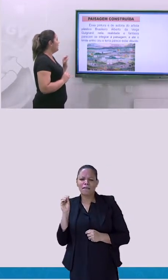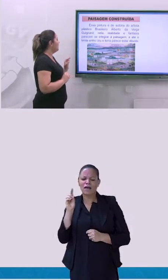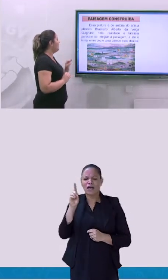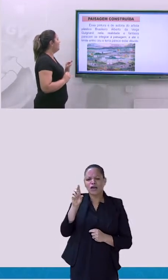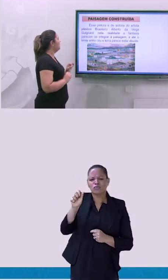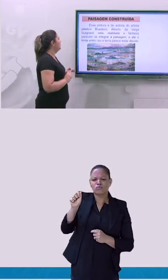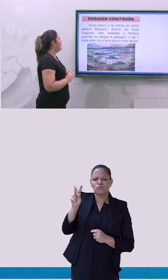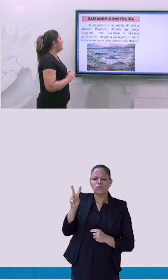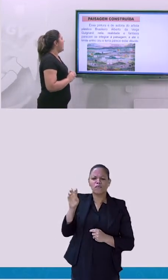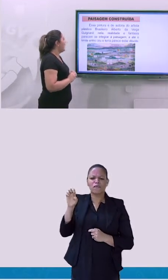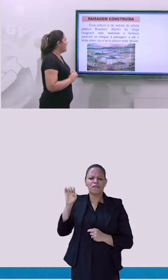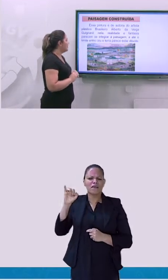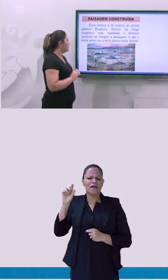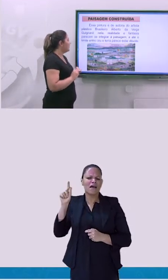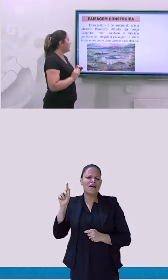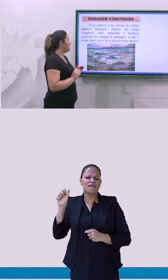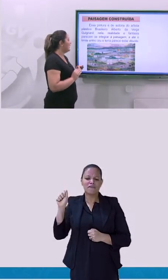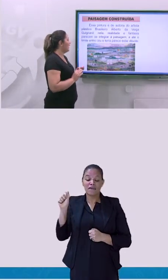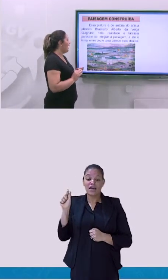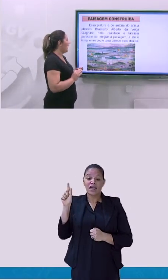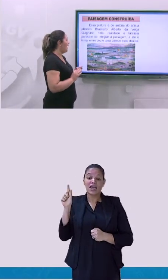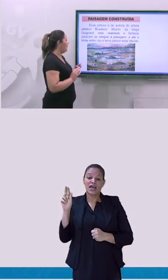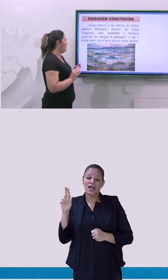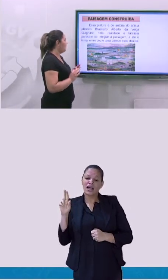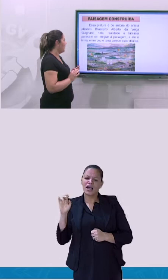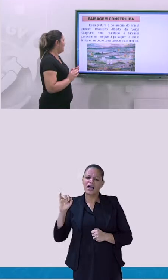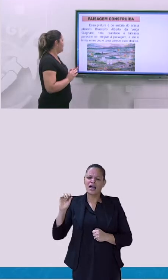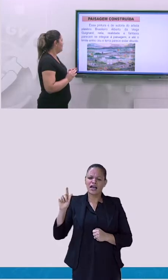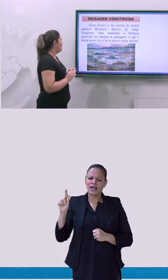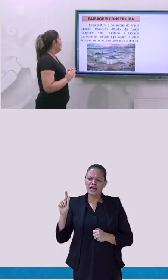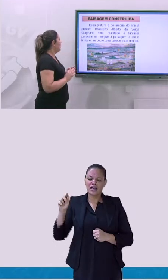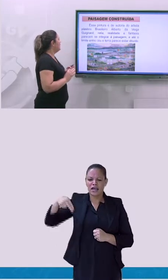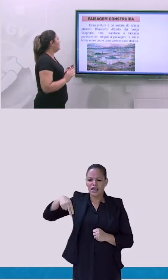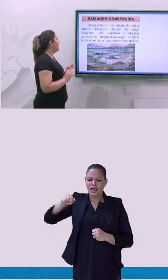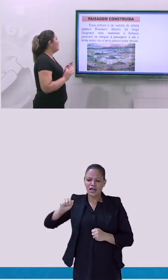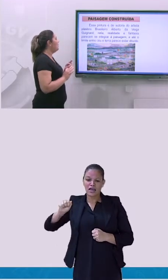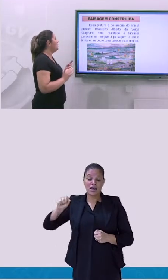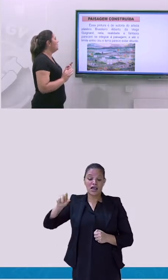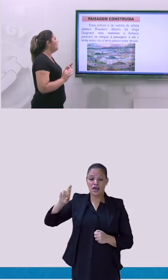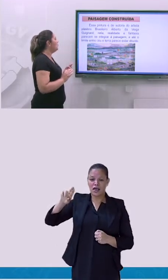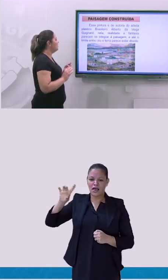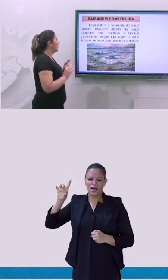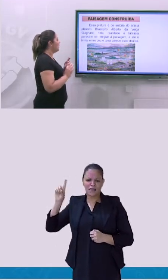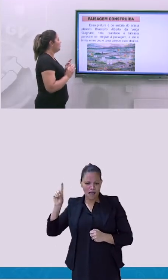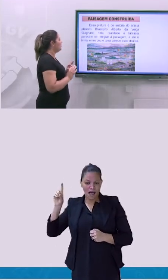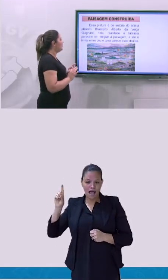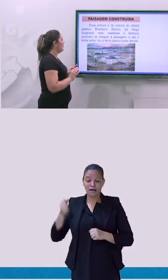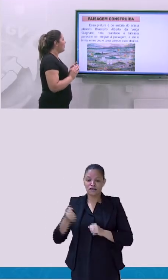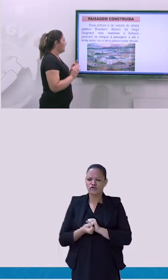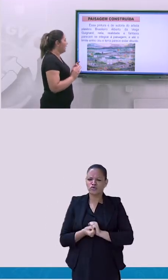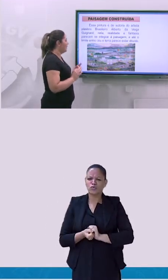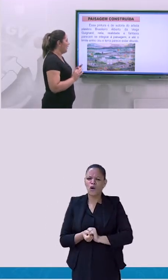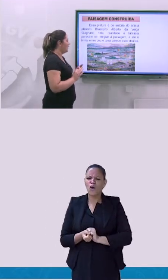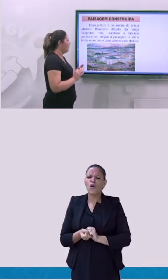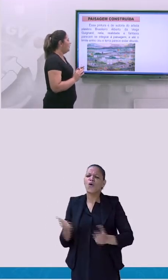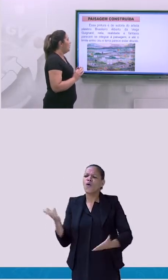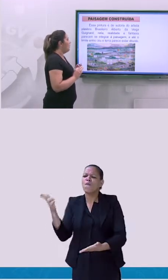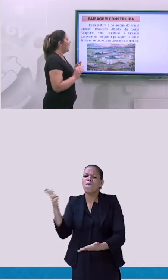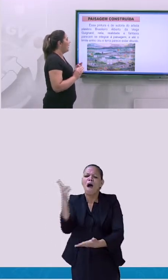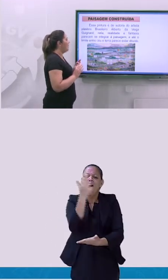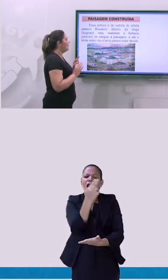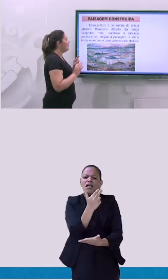e fantasia parecem se integrar à paisagem e até o limite entre o céu e a